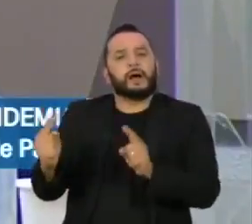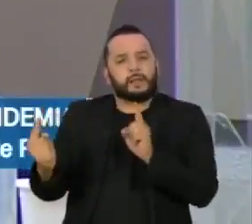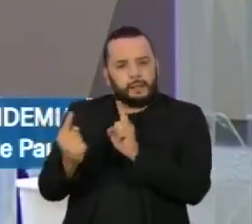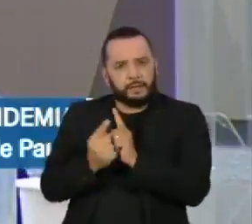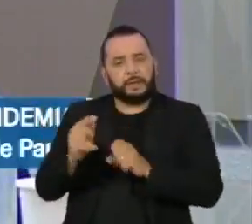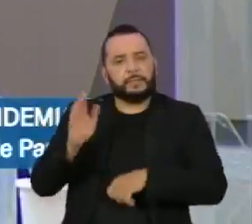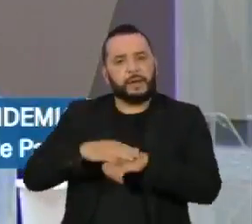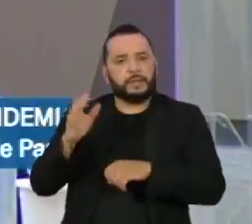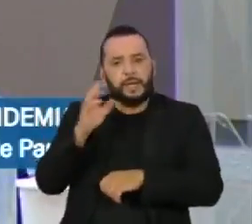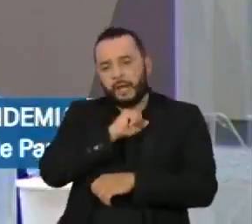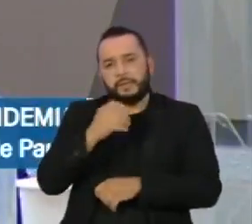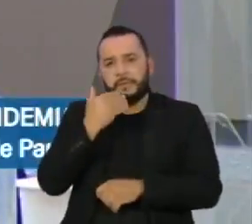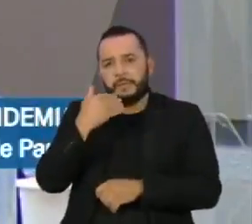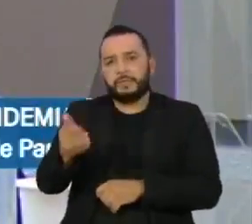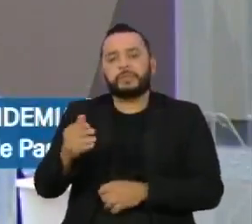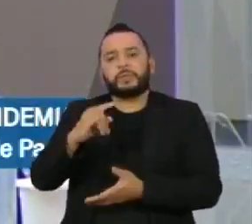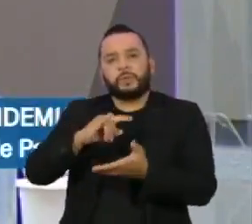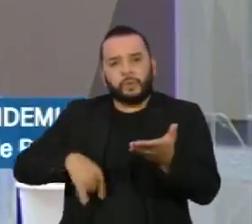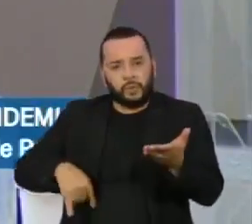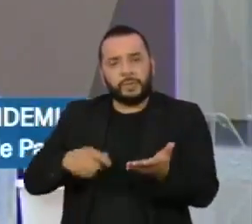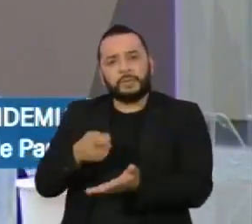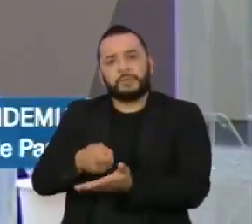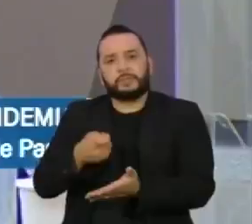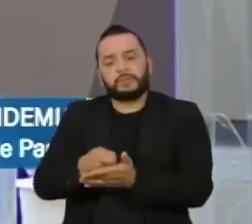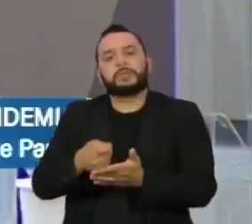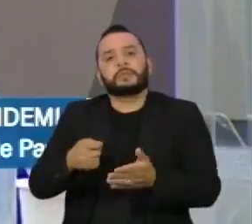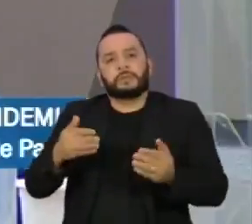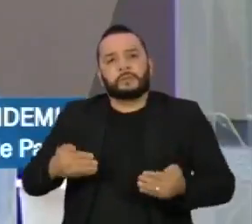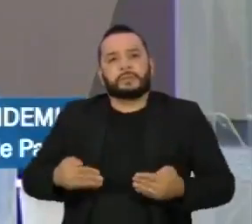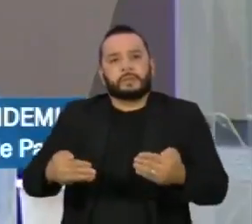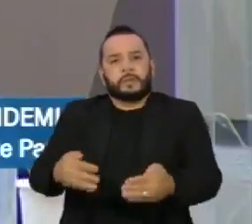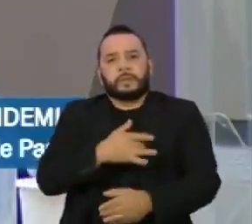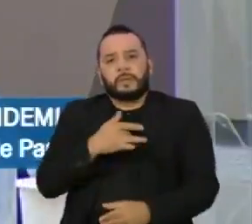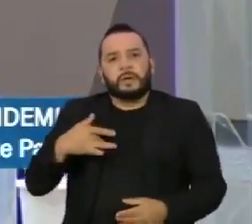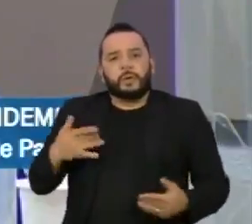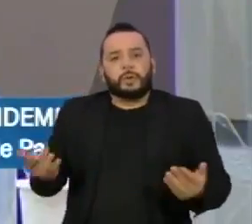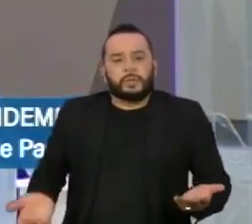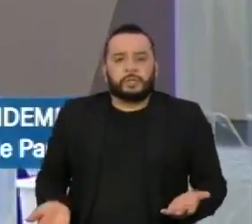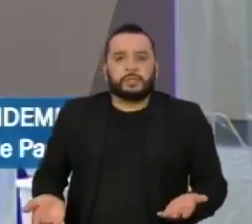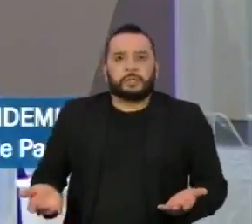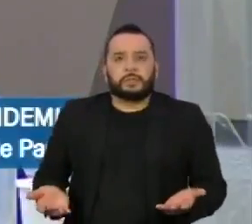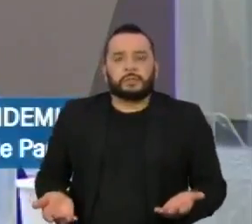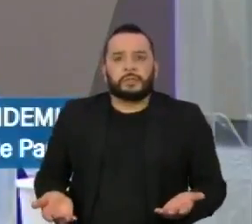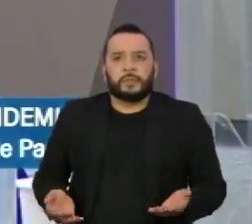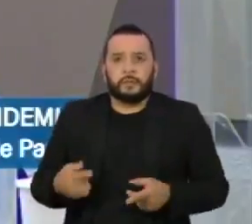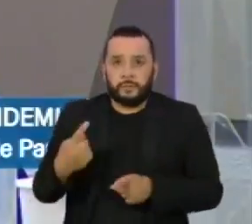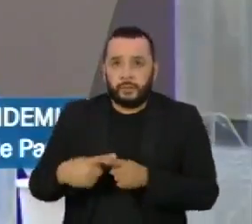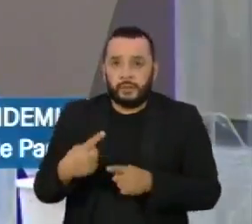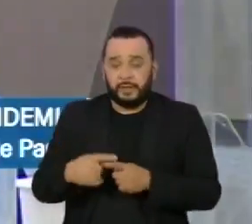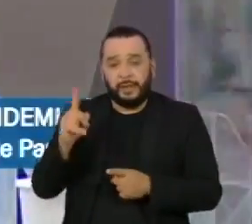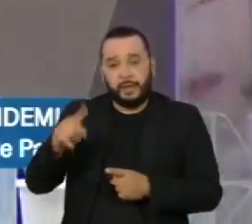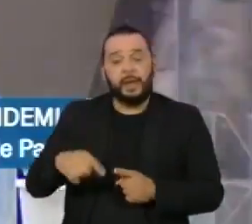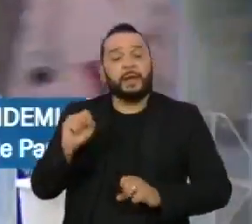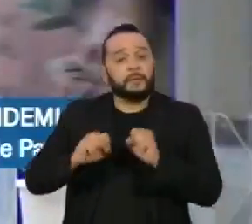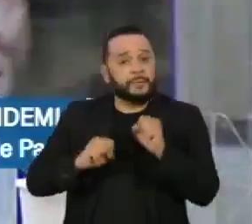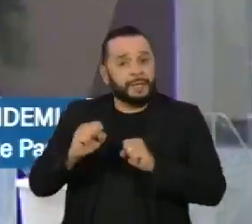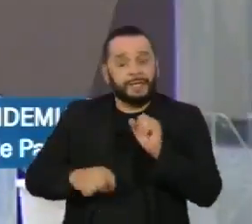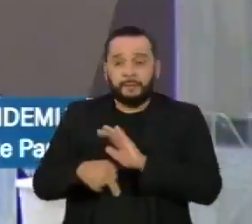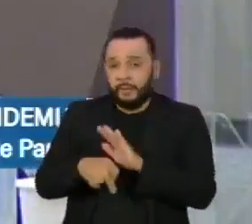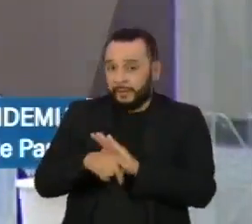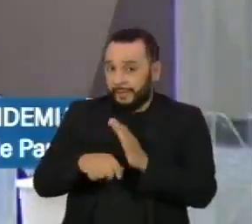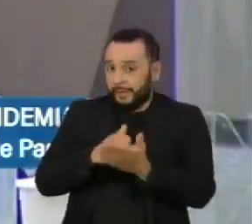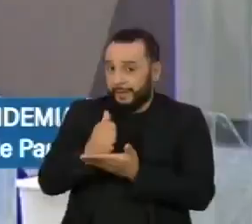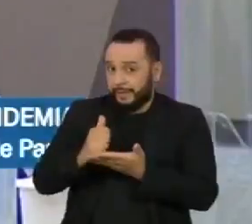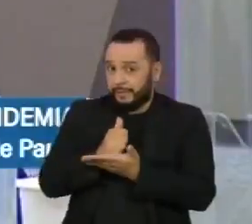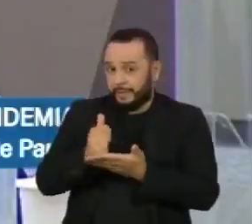mais rapidez os pedidos de documentos exigidos pelo Ministério da Saúde. Por se tratar de uma empresa de medicamentos e possuir